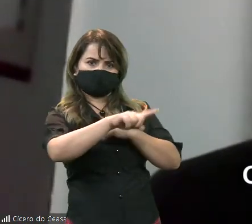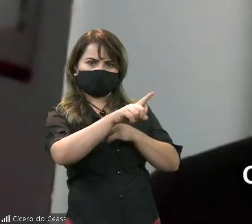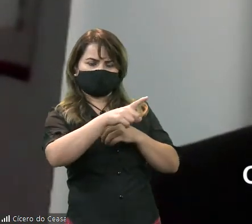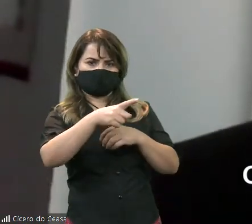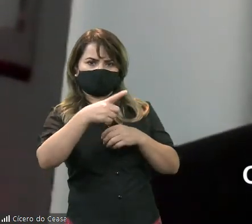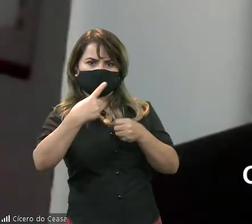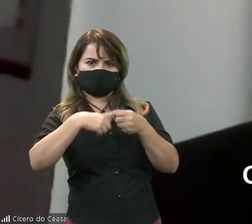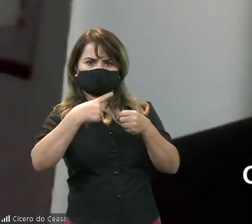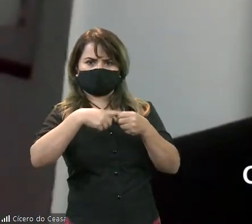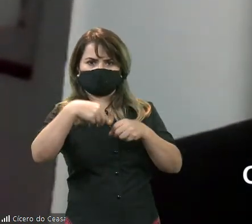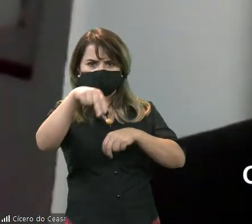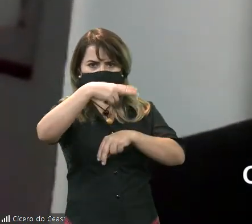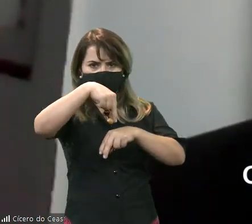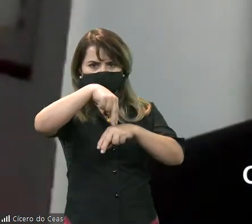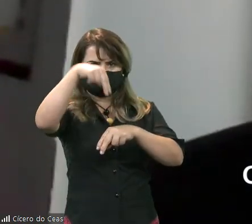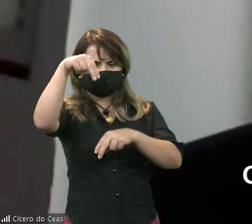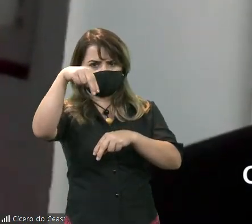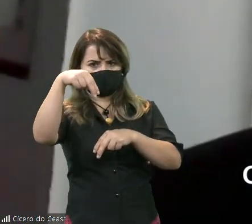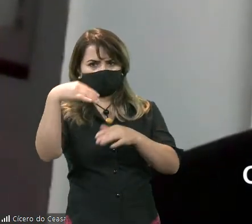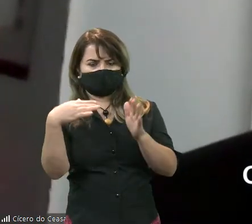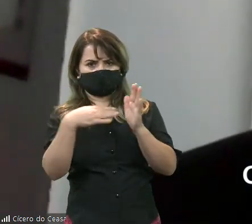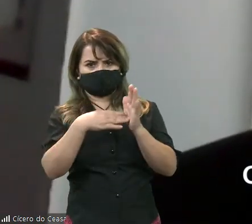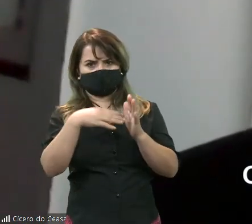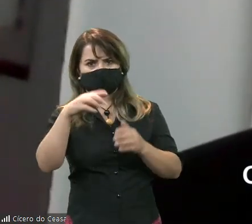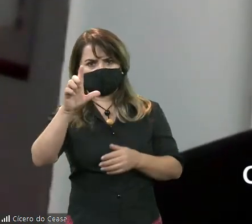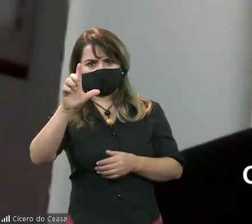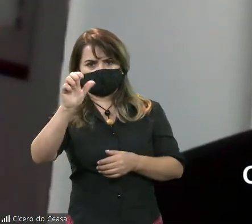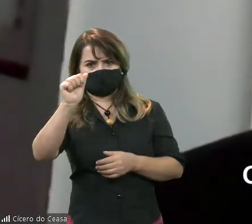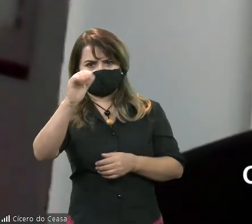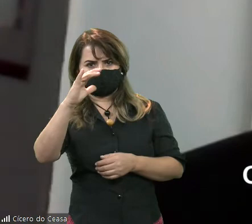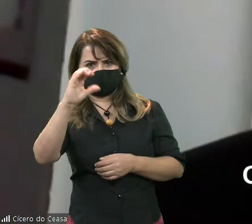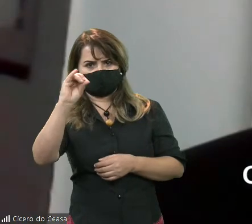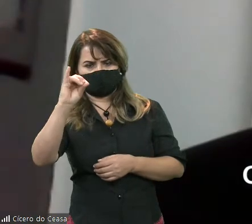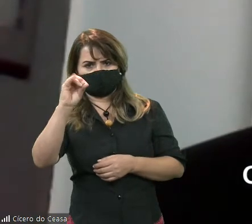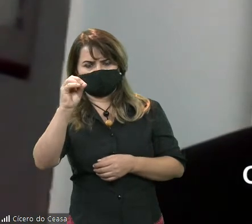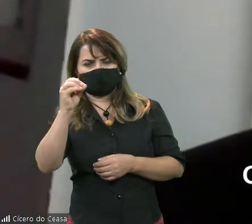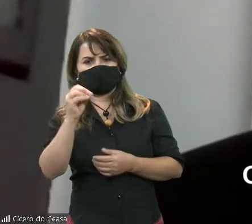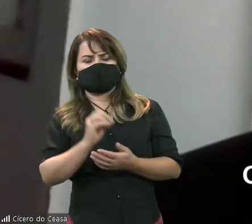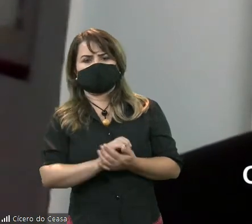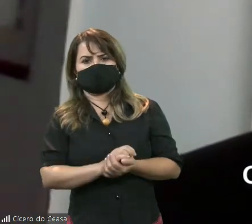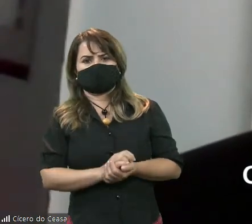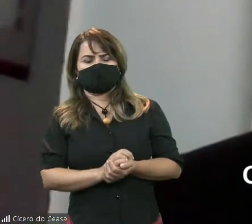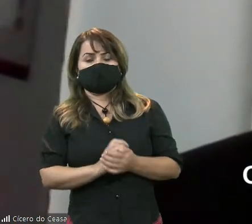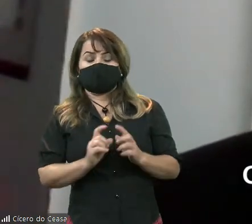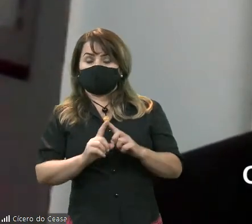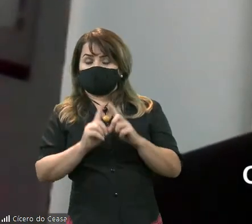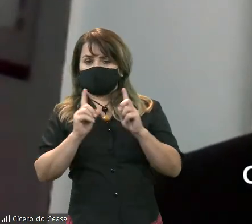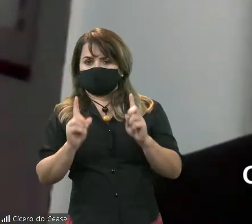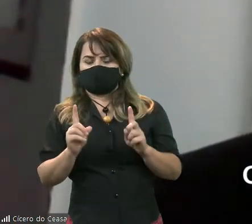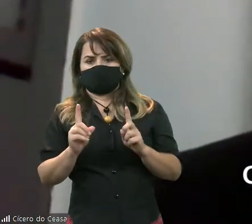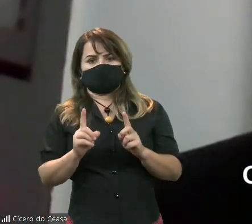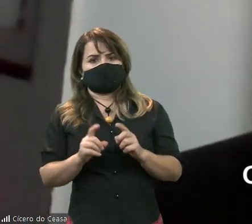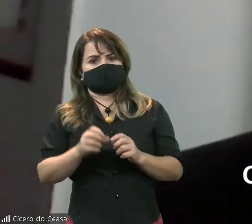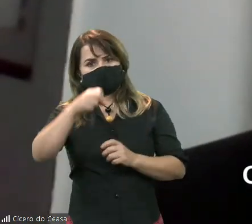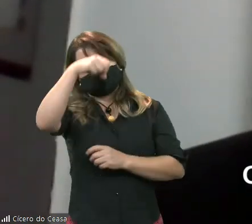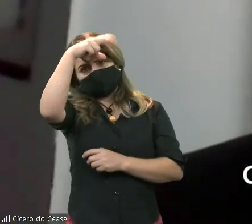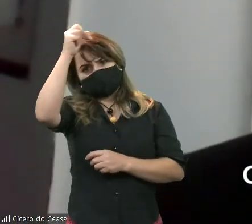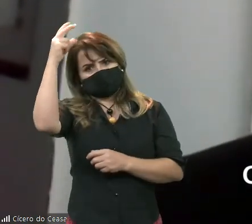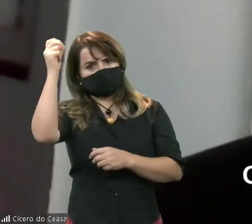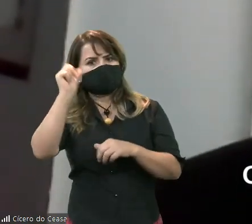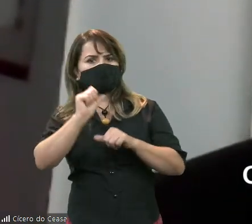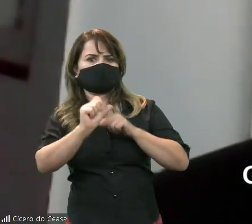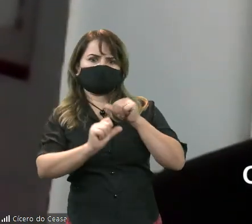vem várias administrações, né, que vem passando. Aí teve o